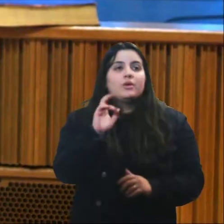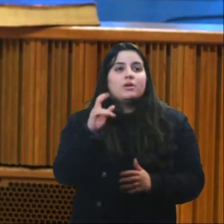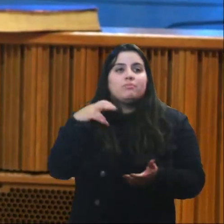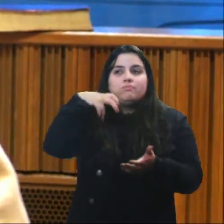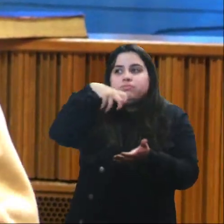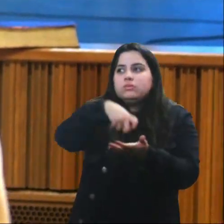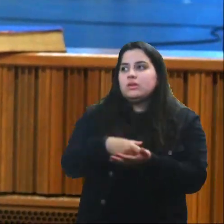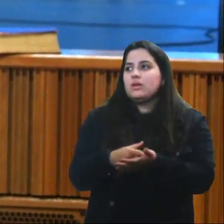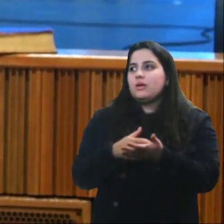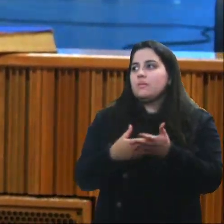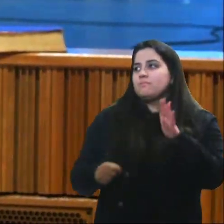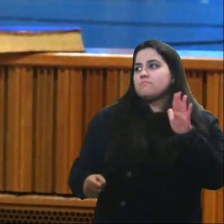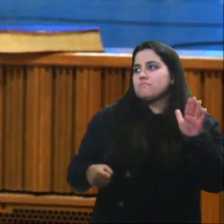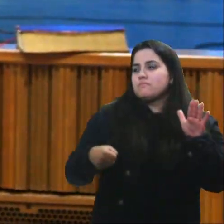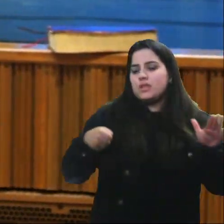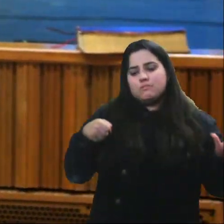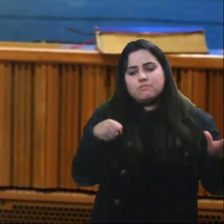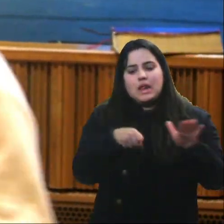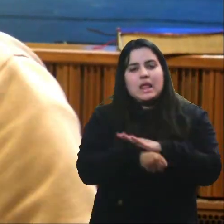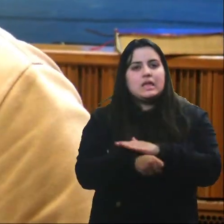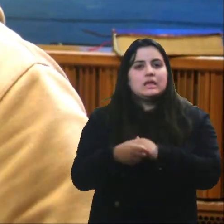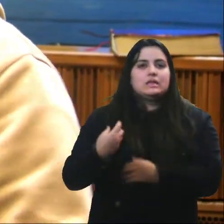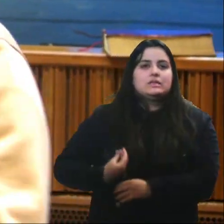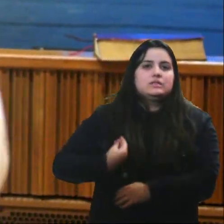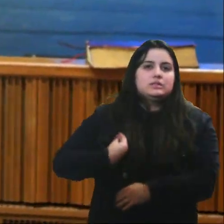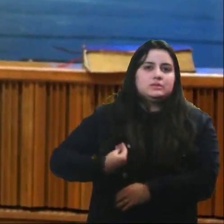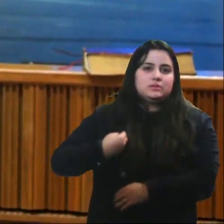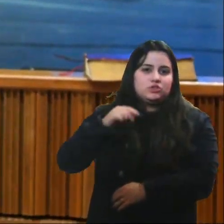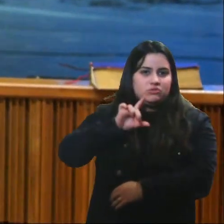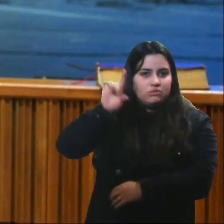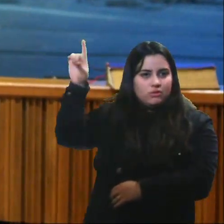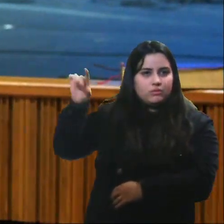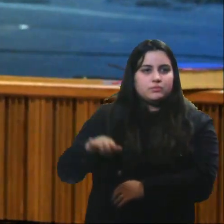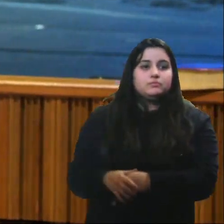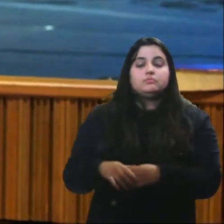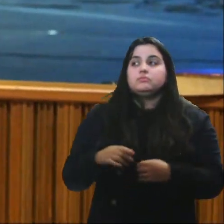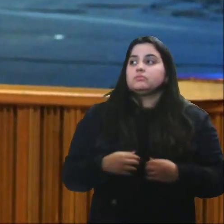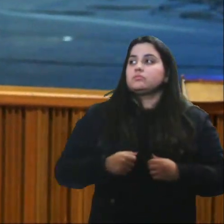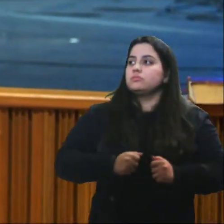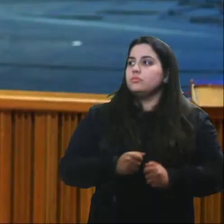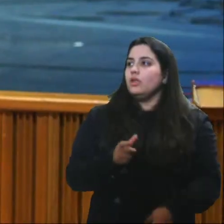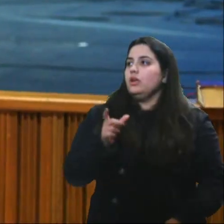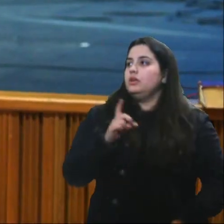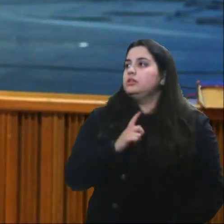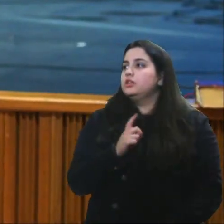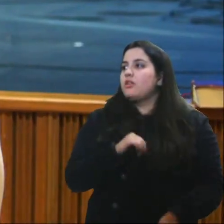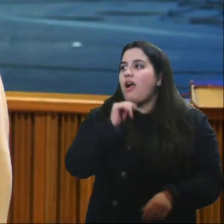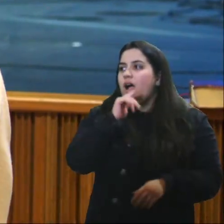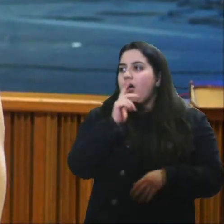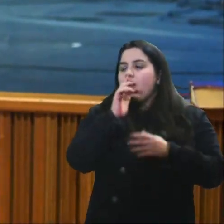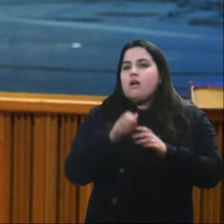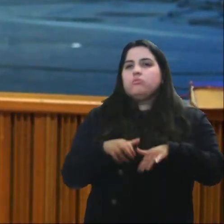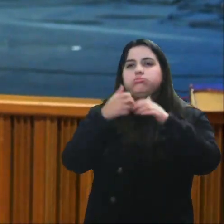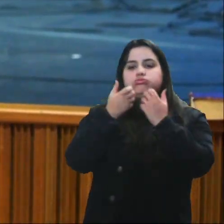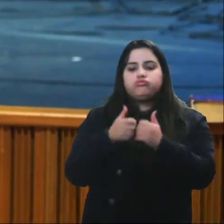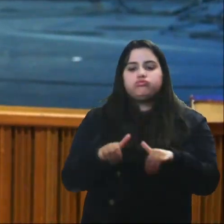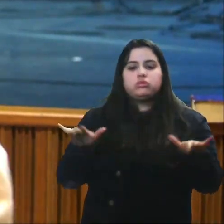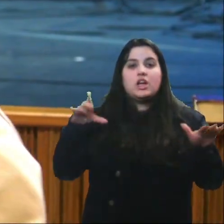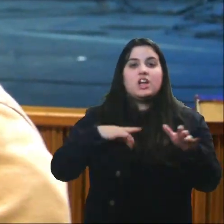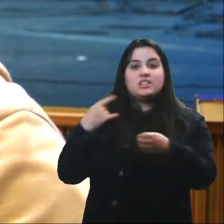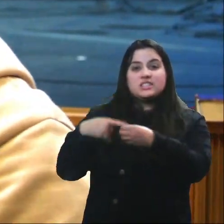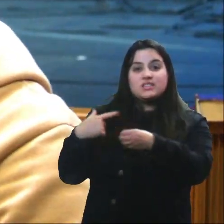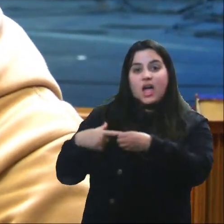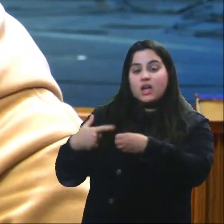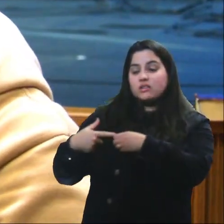de Deus, e uns entregando palavras para os outros, e eles saíam em formato de água pelas portas do templo, e passavam pela